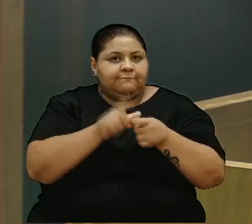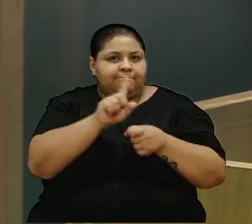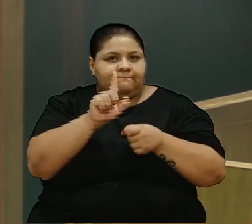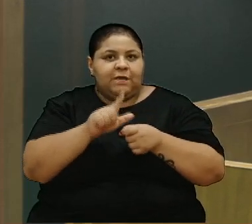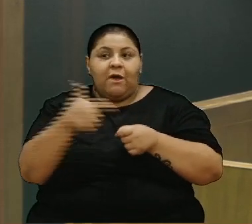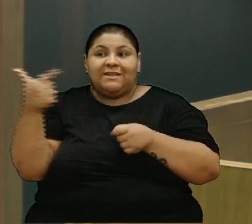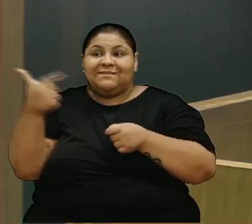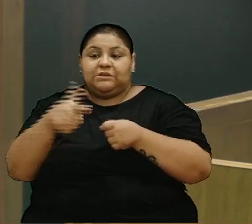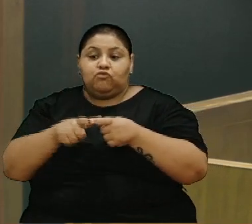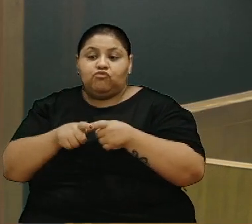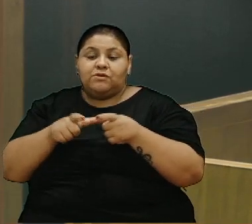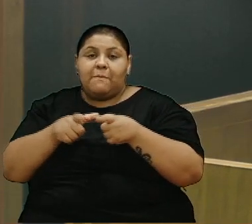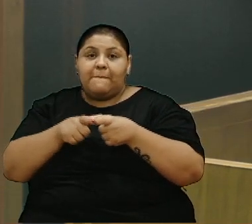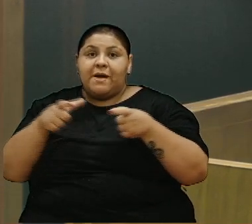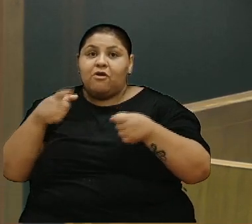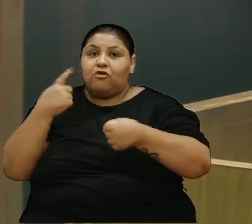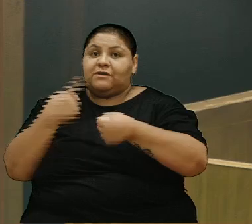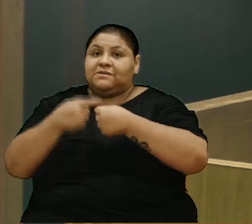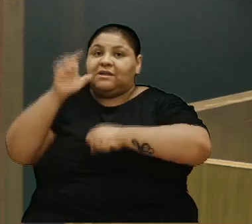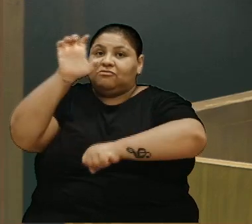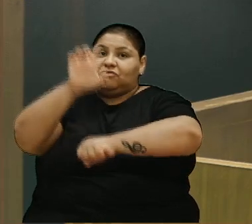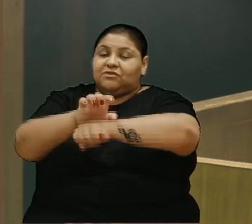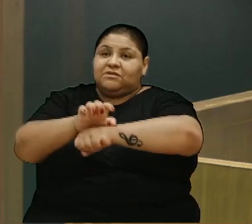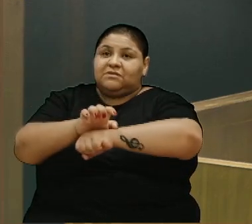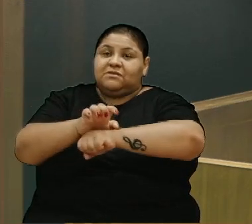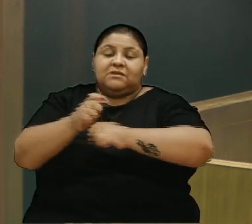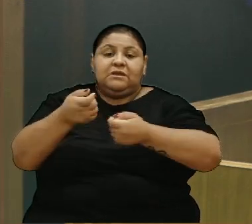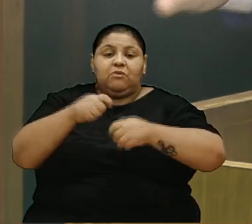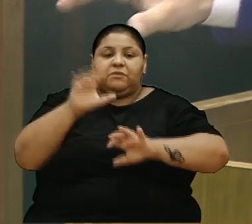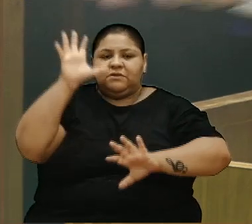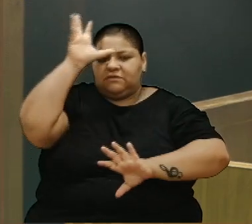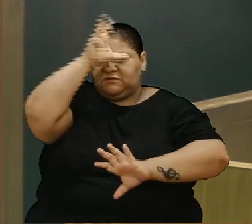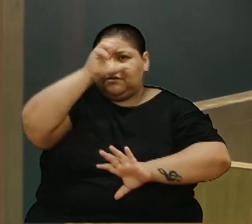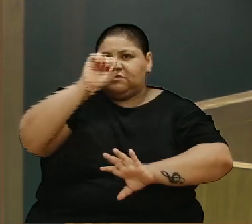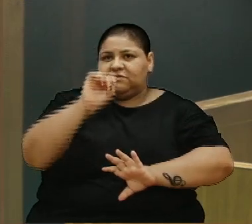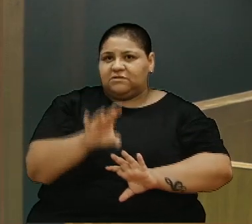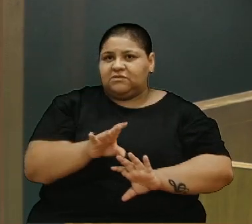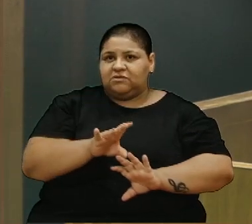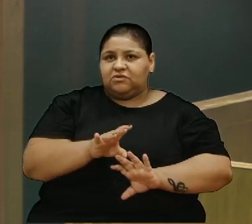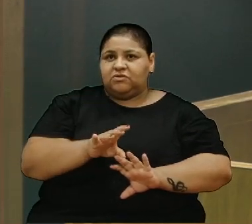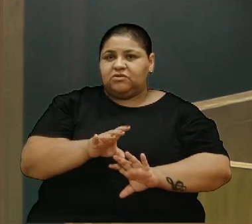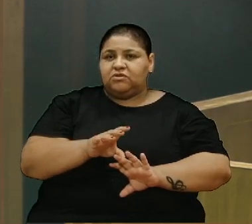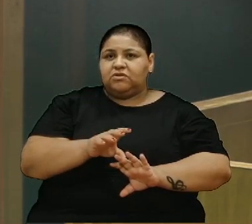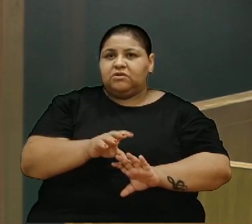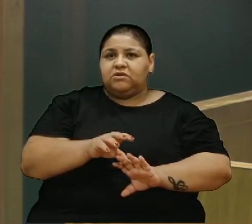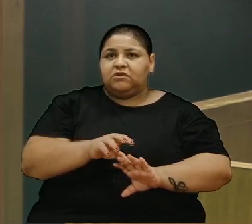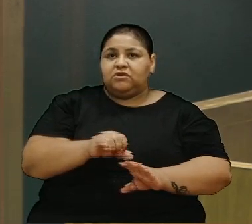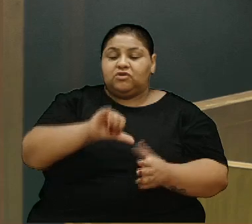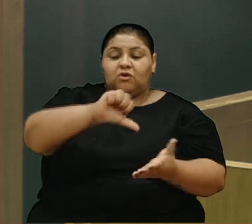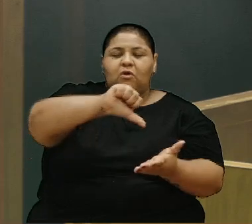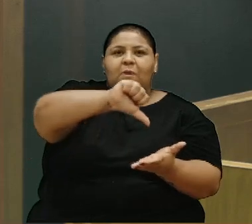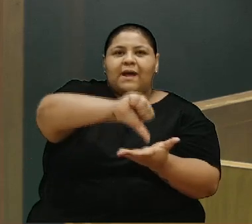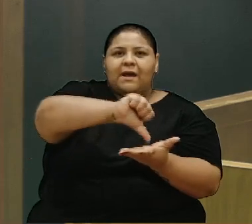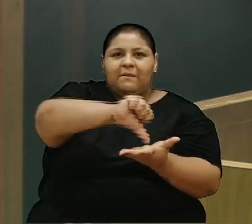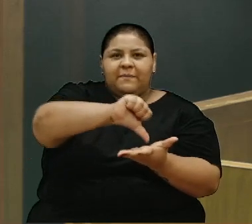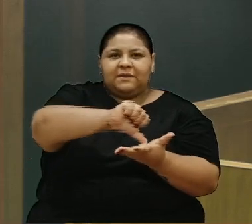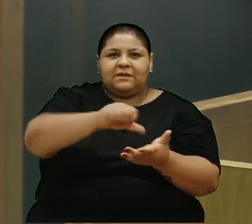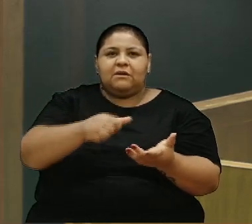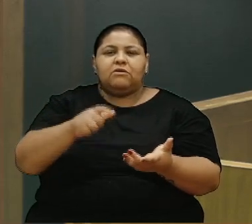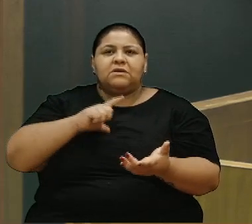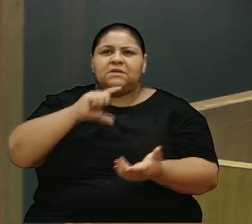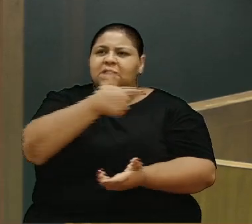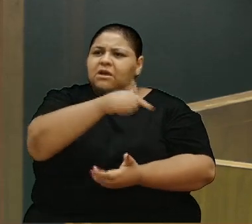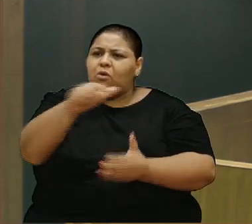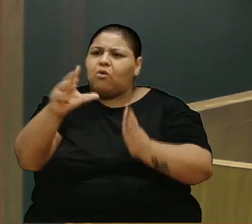cidade do estado. Então nós temos que aprender, não precisa aprender somente com a nossa capital. Vamos pegar bons exemplos de outros municípios,